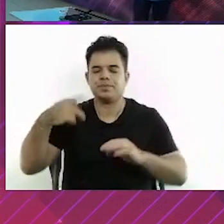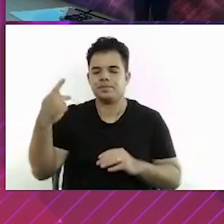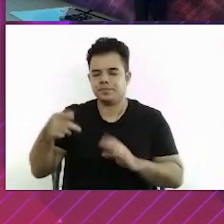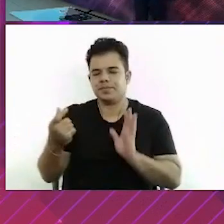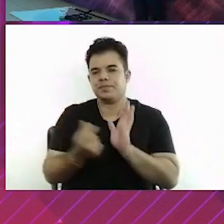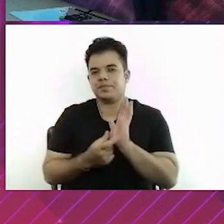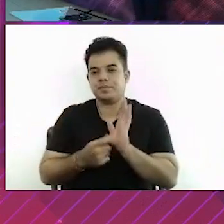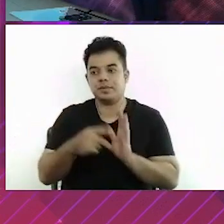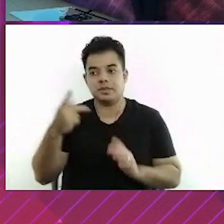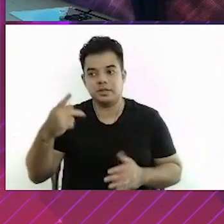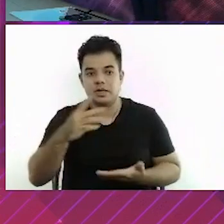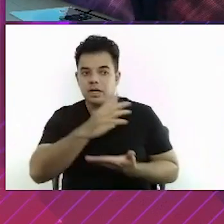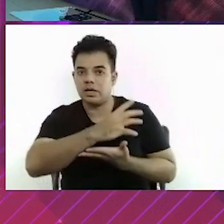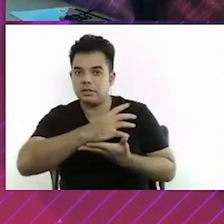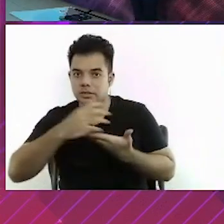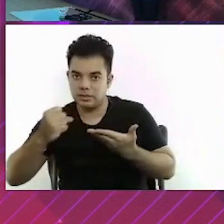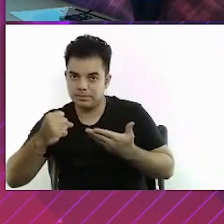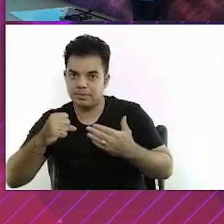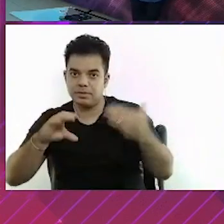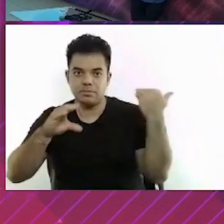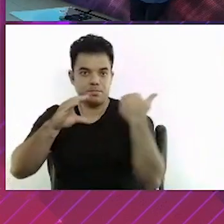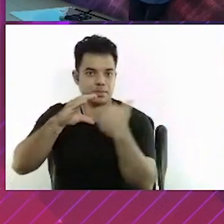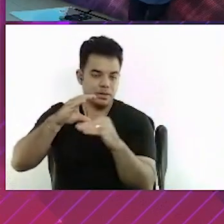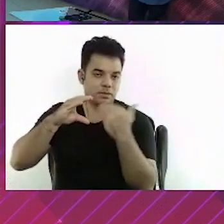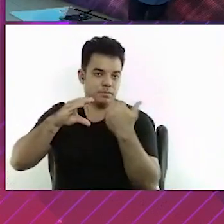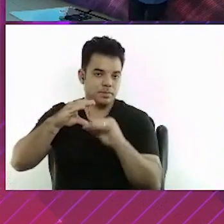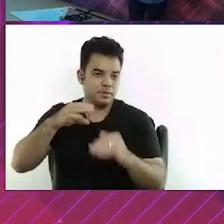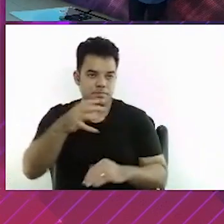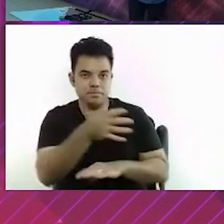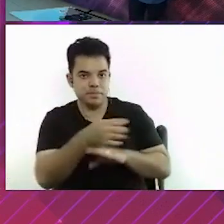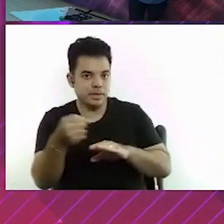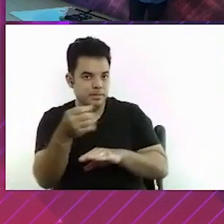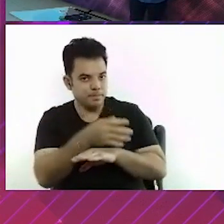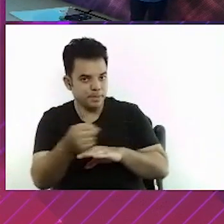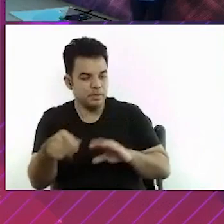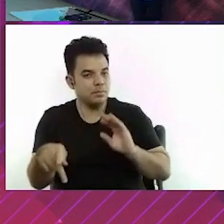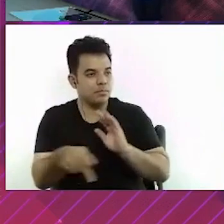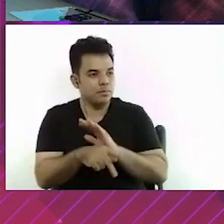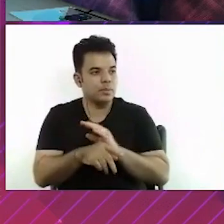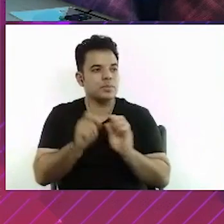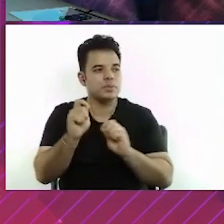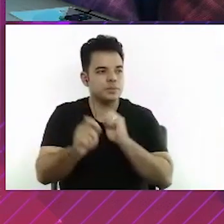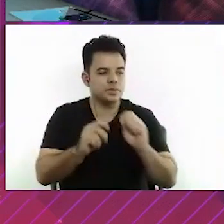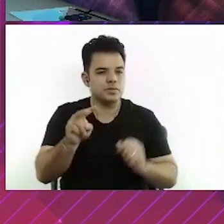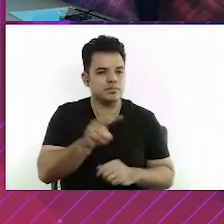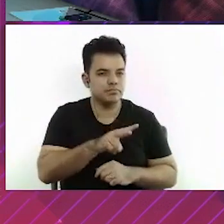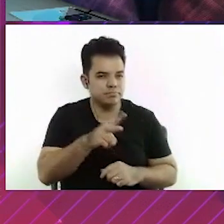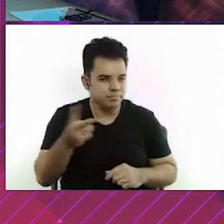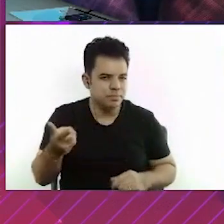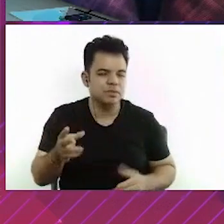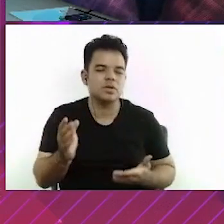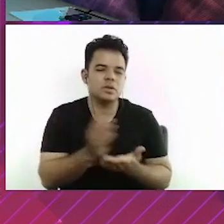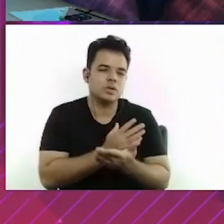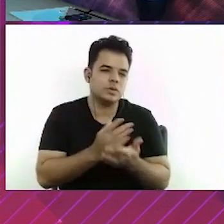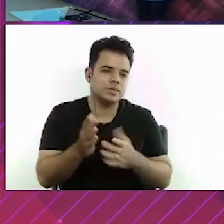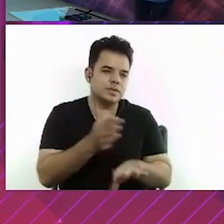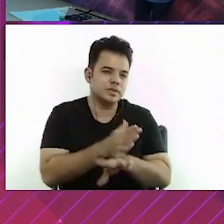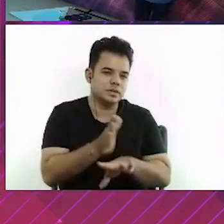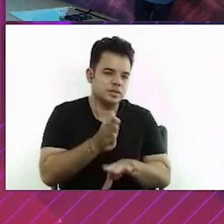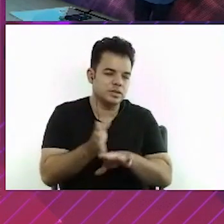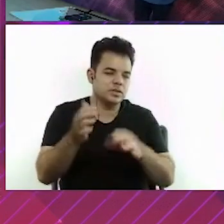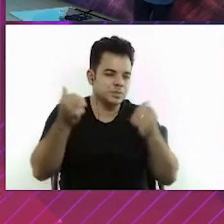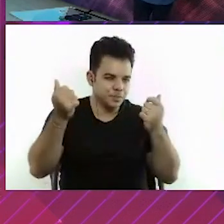essas mensagens. O RabbitMQ ele tem um conceito de exchange, que os colegas aqui da trilha já mencionaram antes,